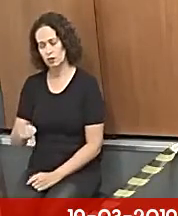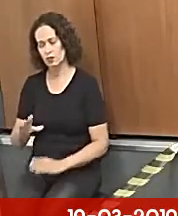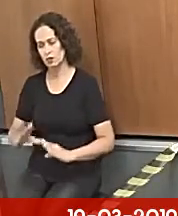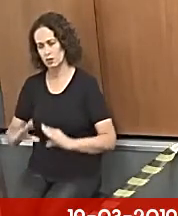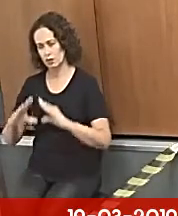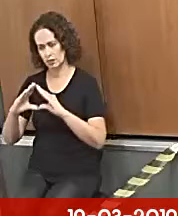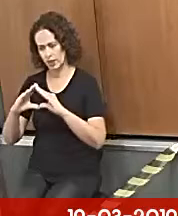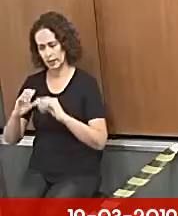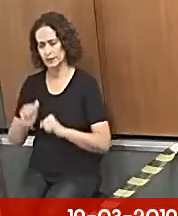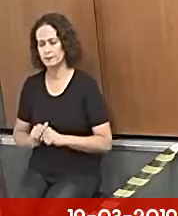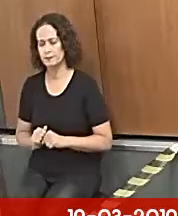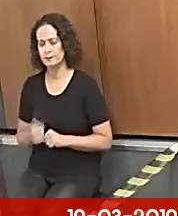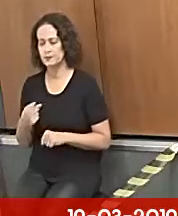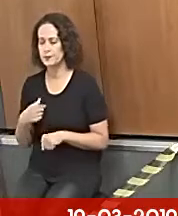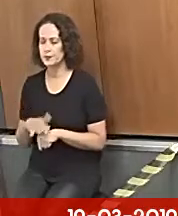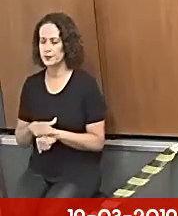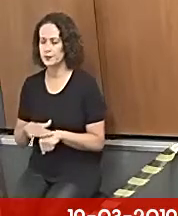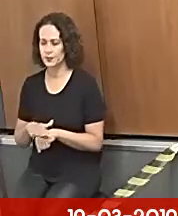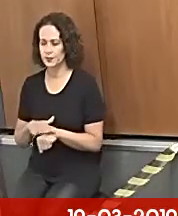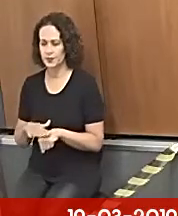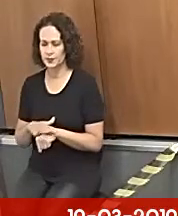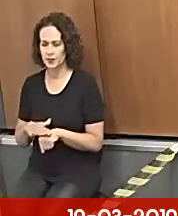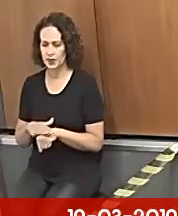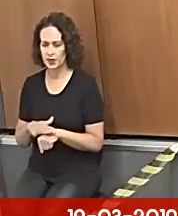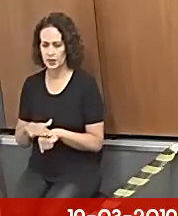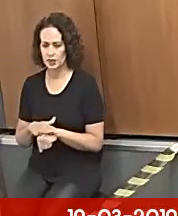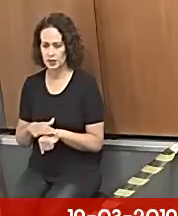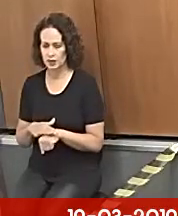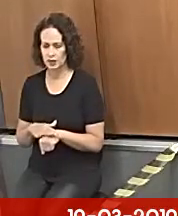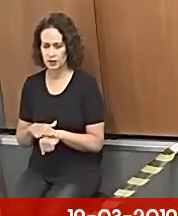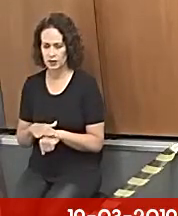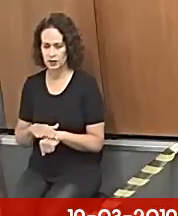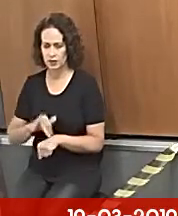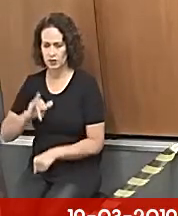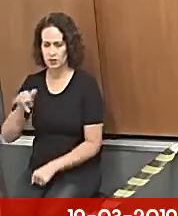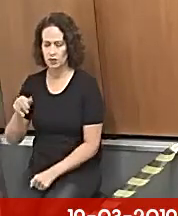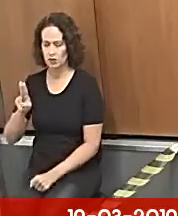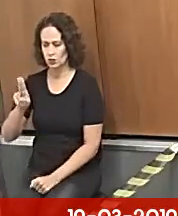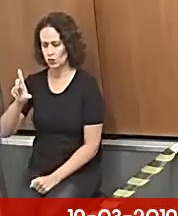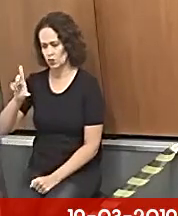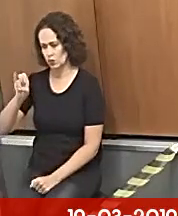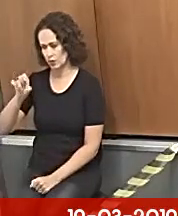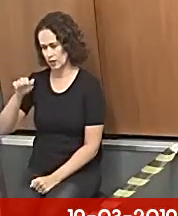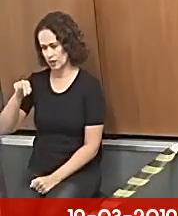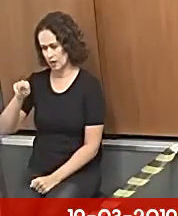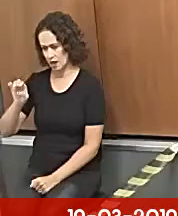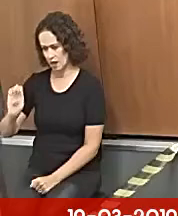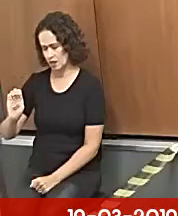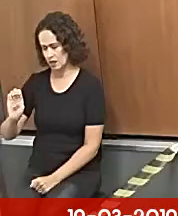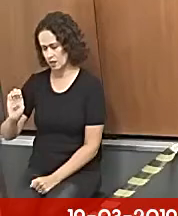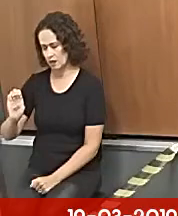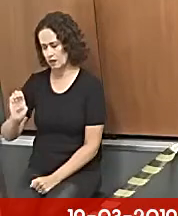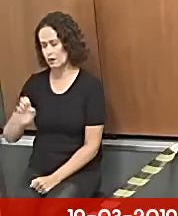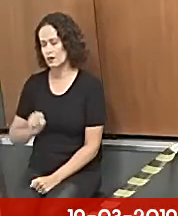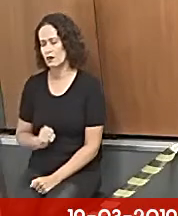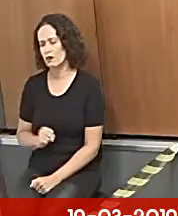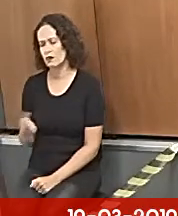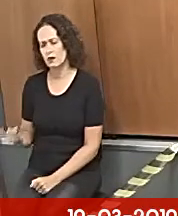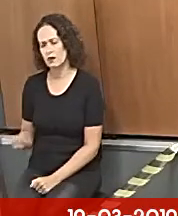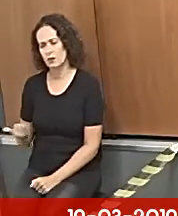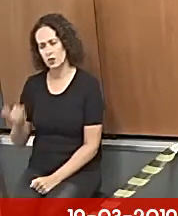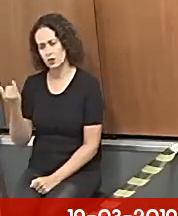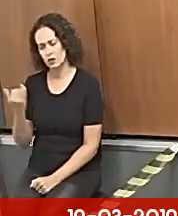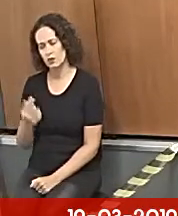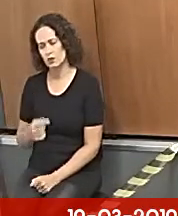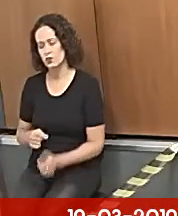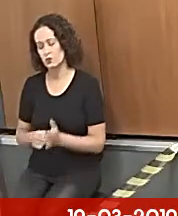falando pra menina da instituição rafael é juliane né juliana é importante pelo menos uma vez